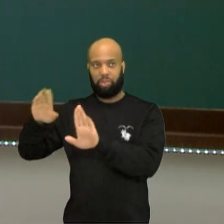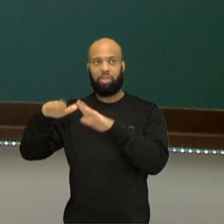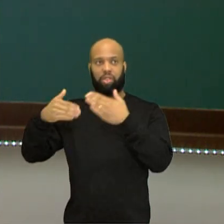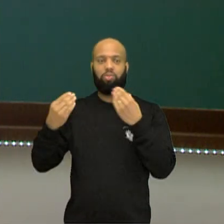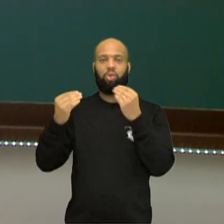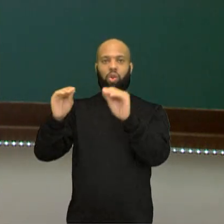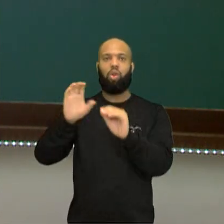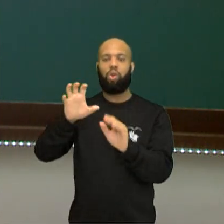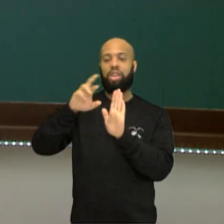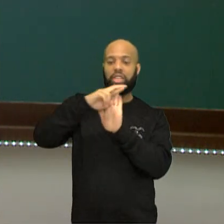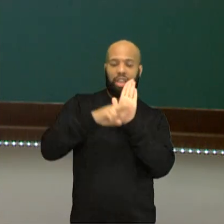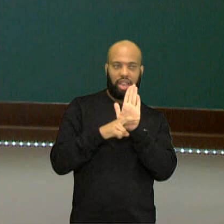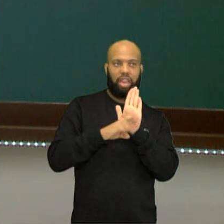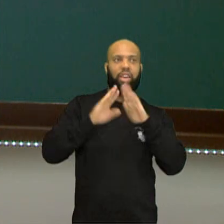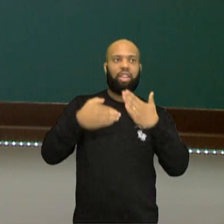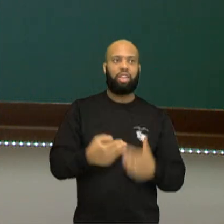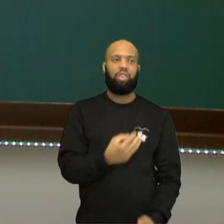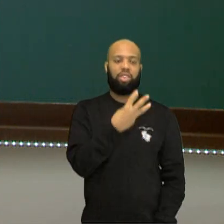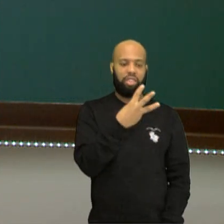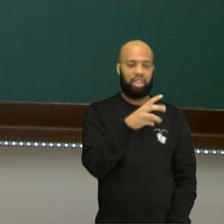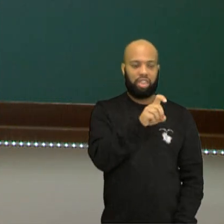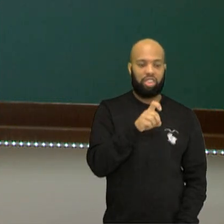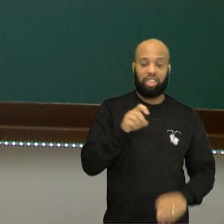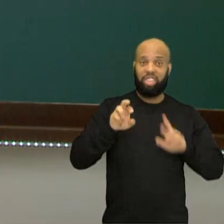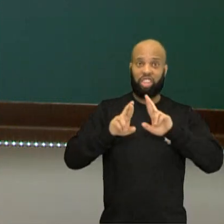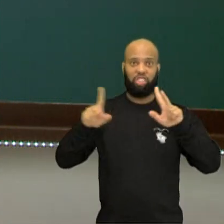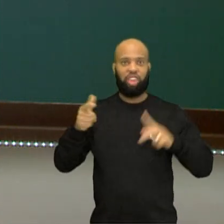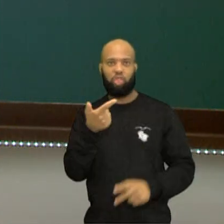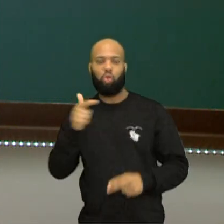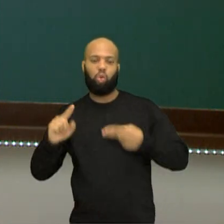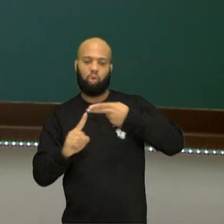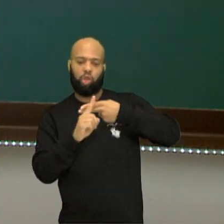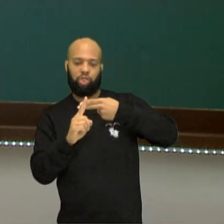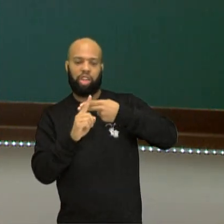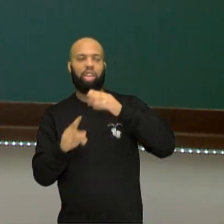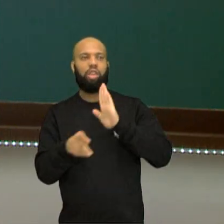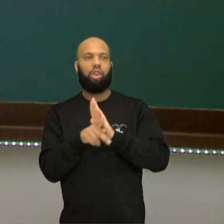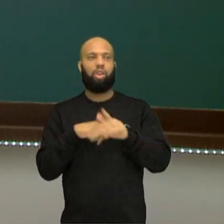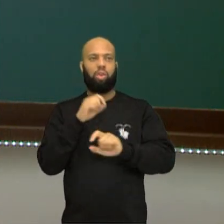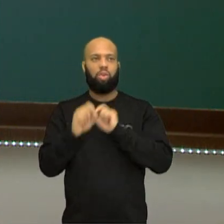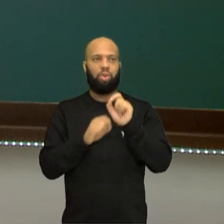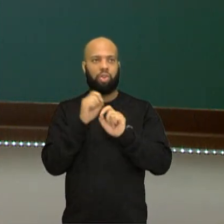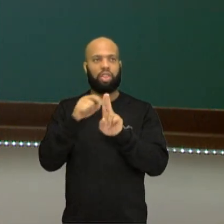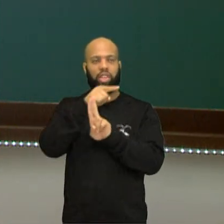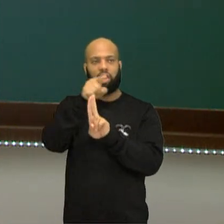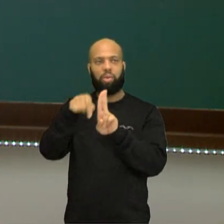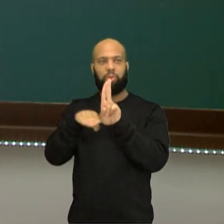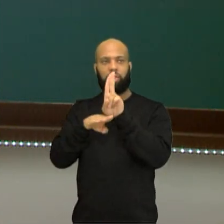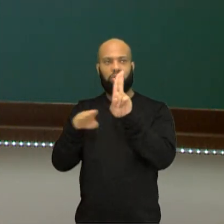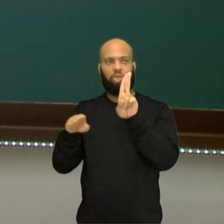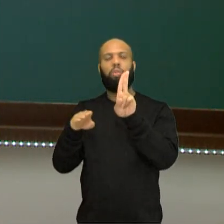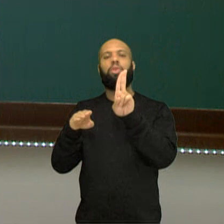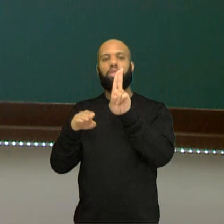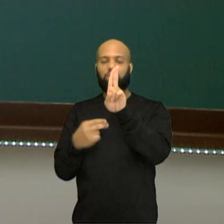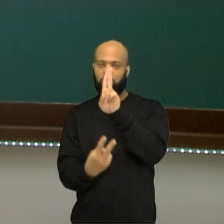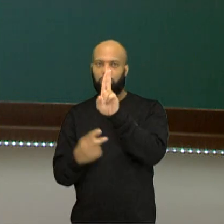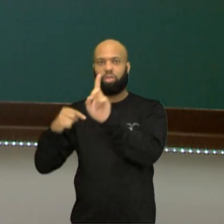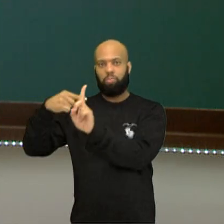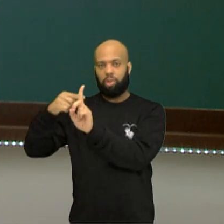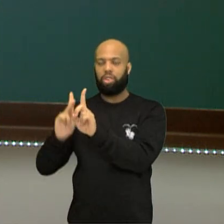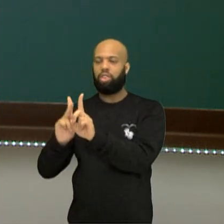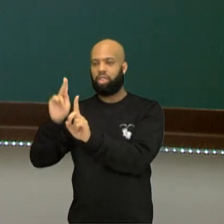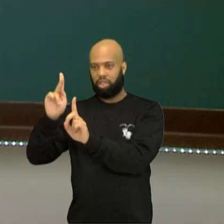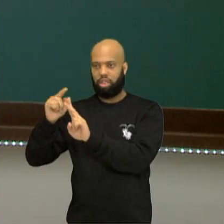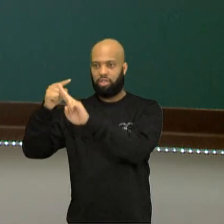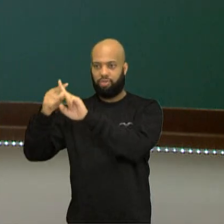essa condição de que 3x é diferente de π sobre 2 mais k vezes π. É assim que você define o domínio de uma função tangente,